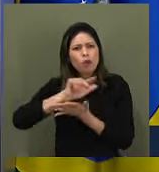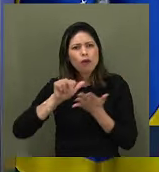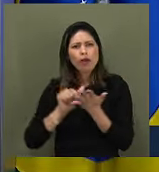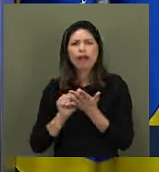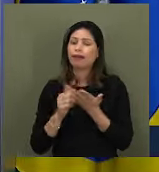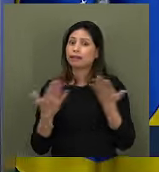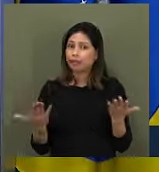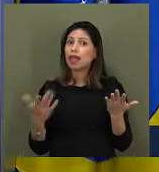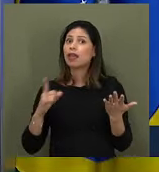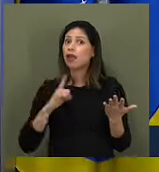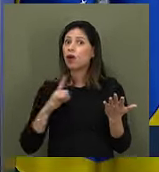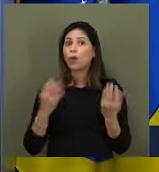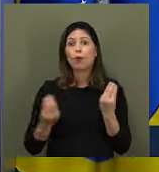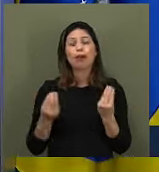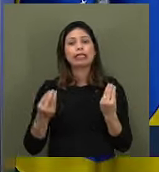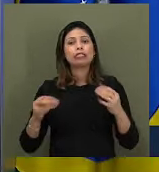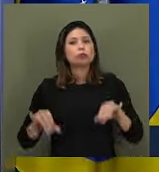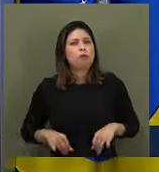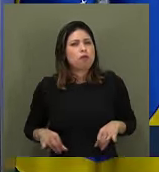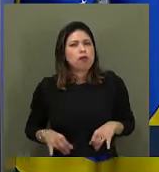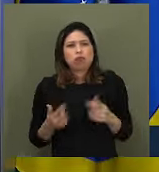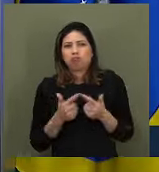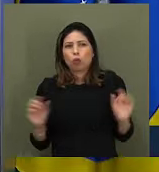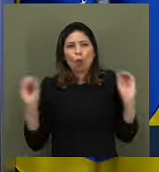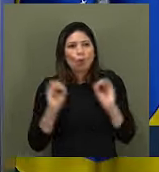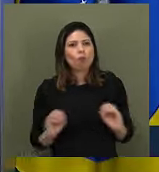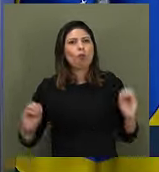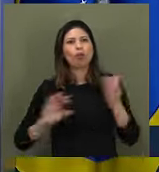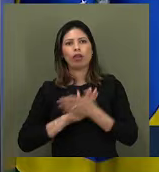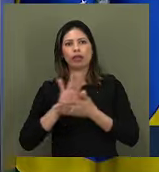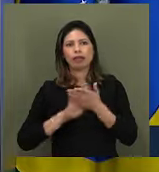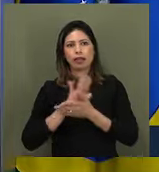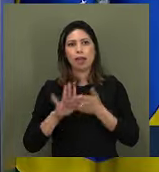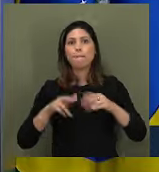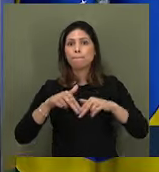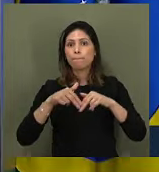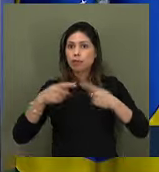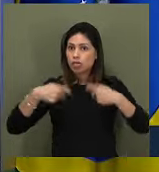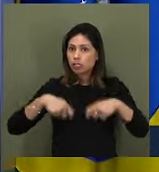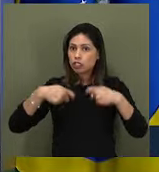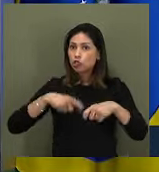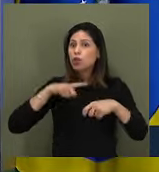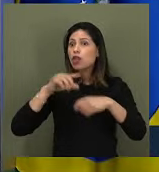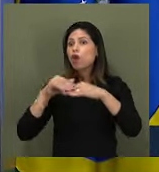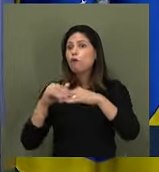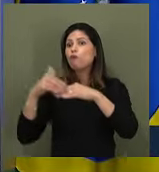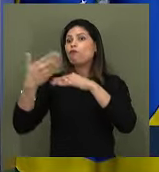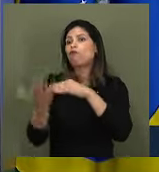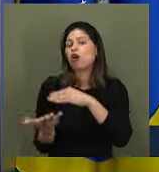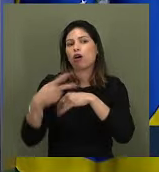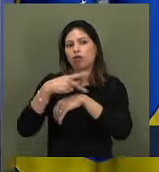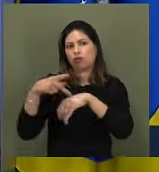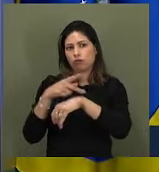veículo Não sofrerá qualquer restrição precisou ouvir de fora do país uma resposta corajosa